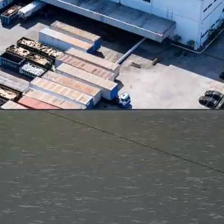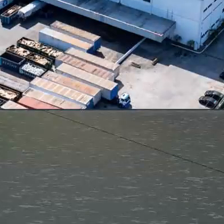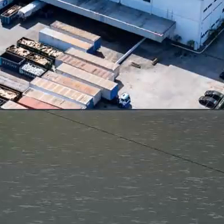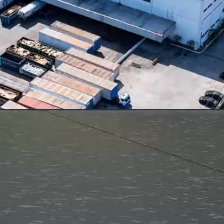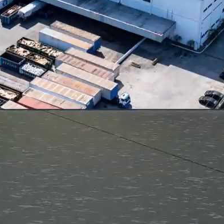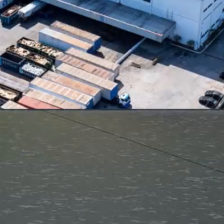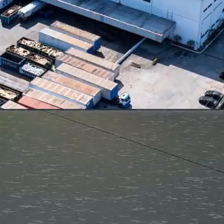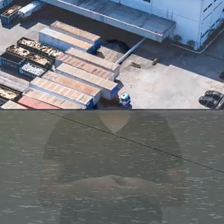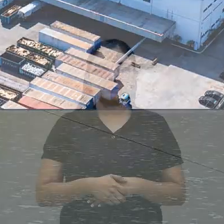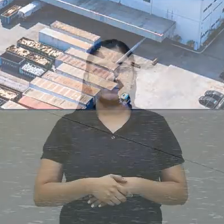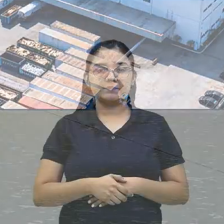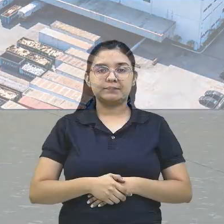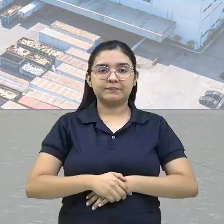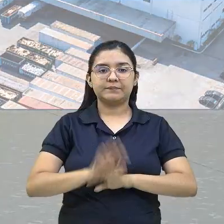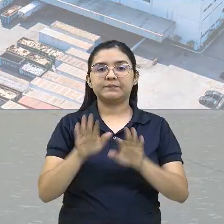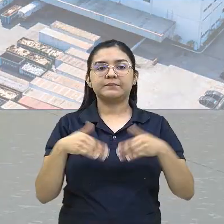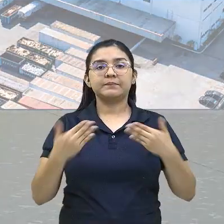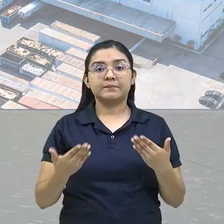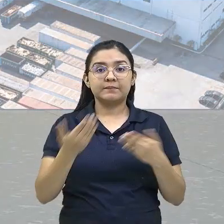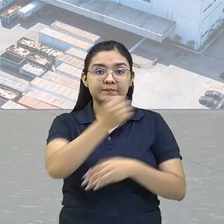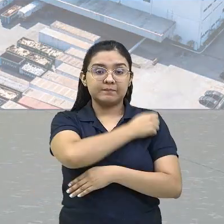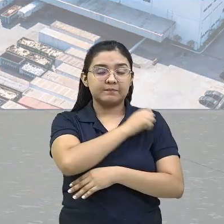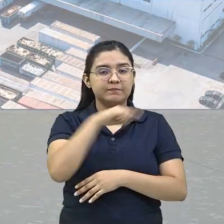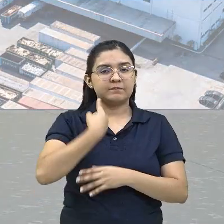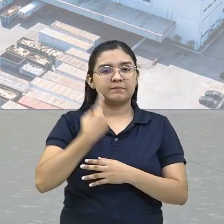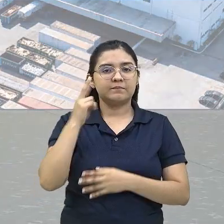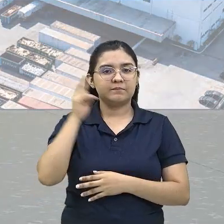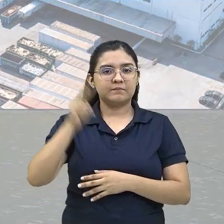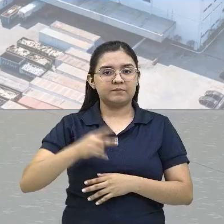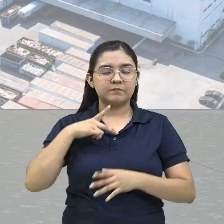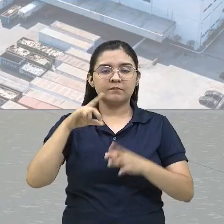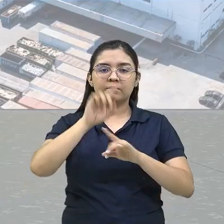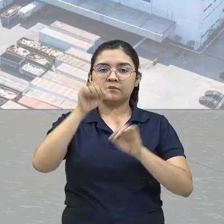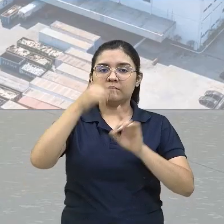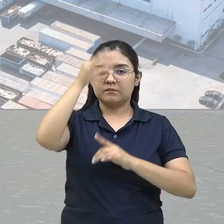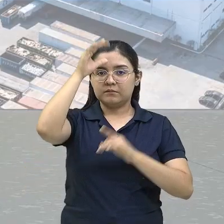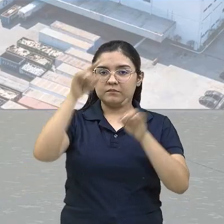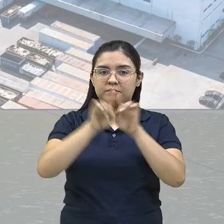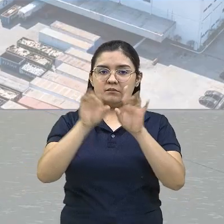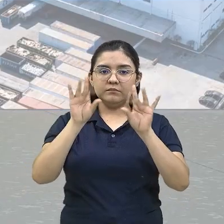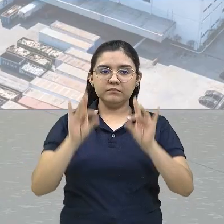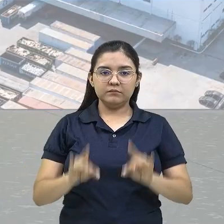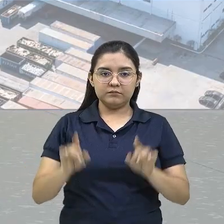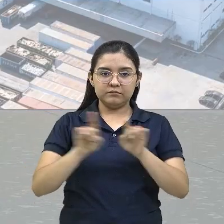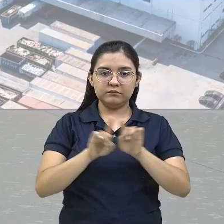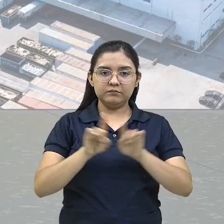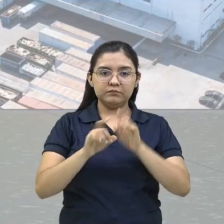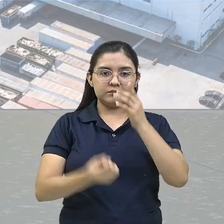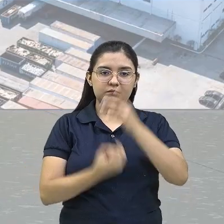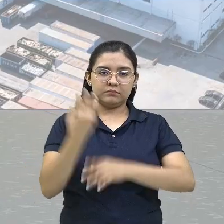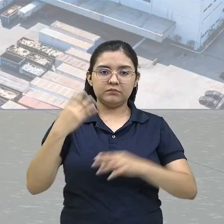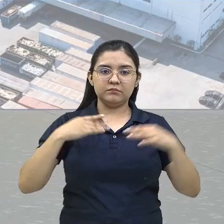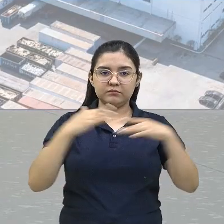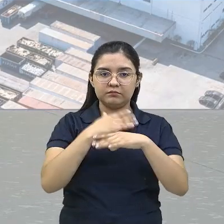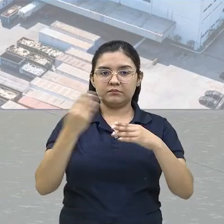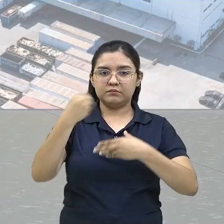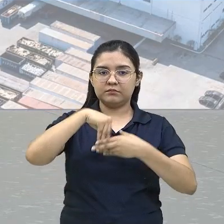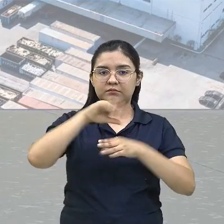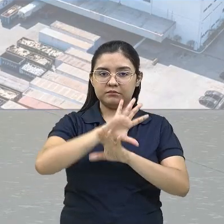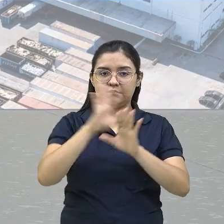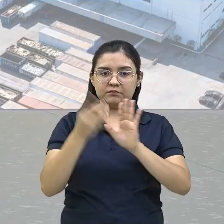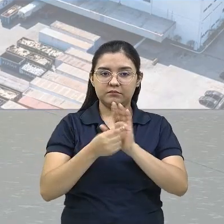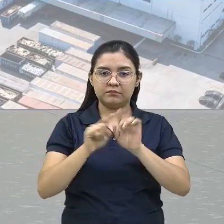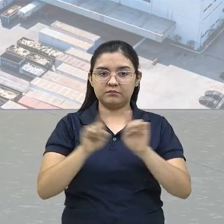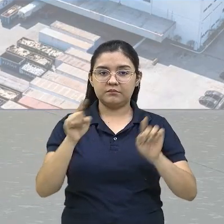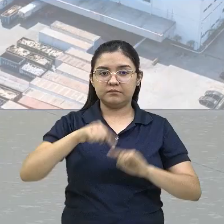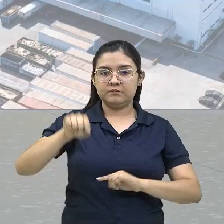Então, queridos, como nós vimos ali no nosso objeto de conhecimento do detalhamento, nós vamos falar sobre a construção dos espaços urbanos na Amazônia. Mas você